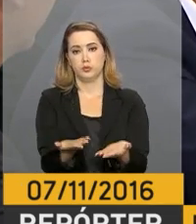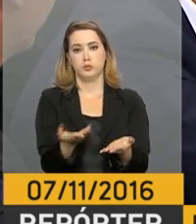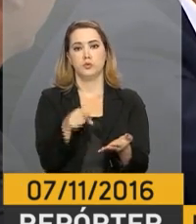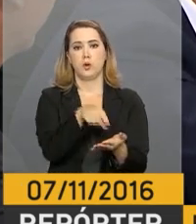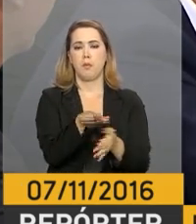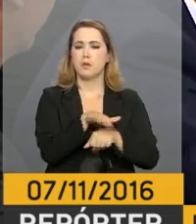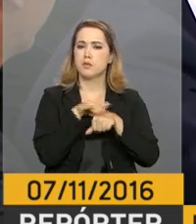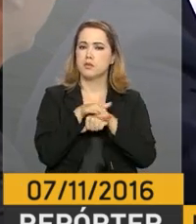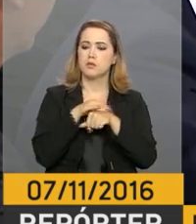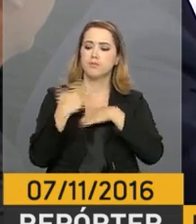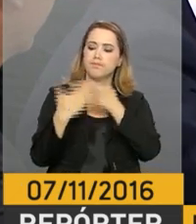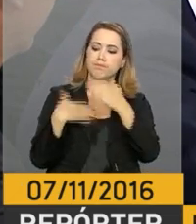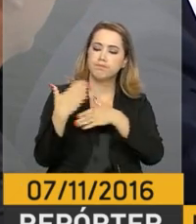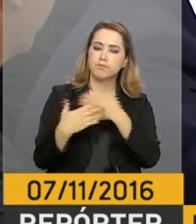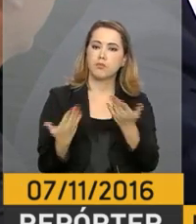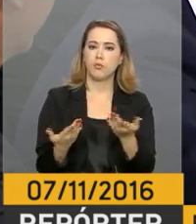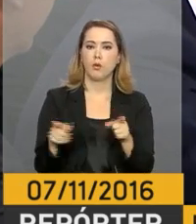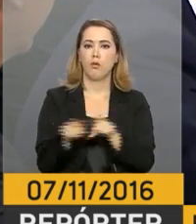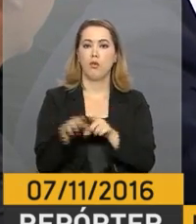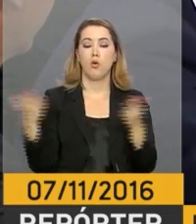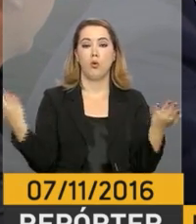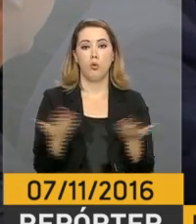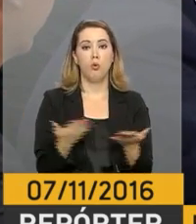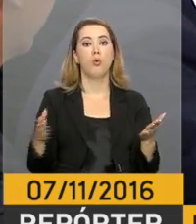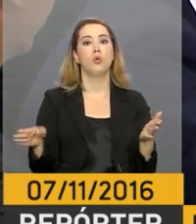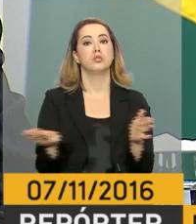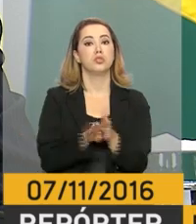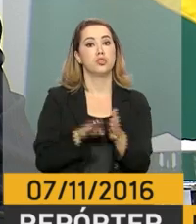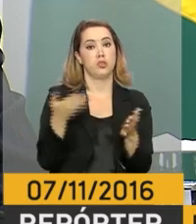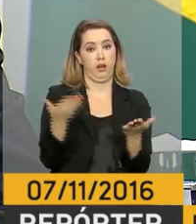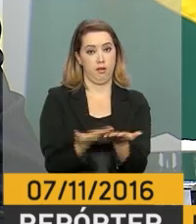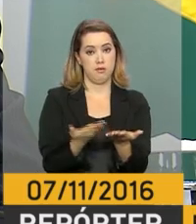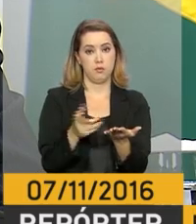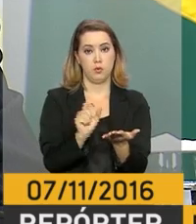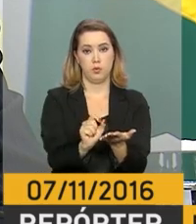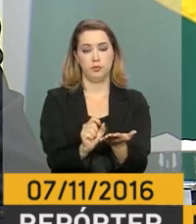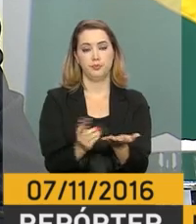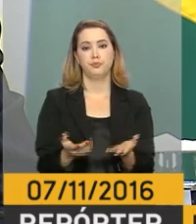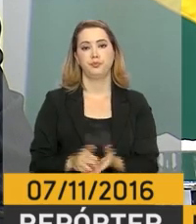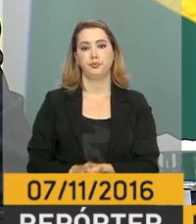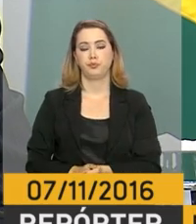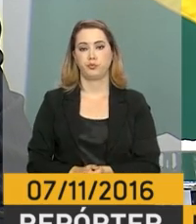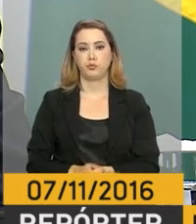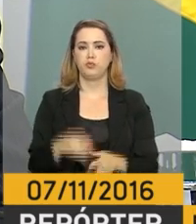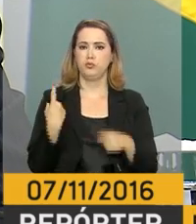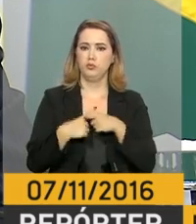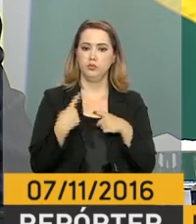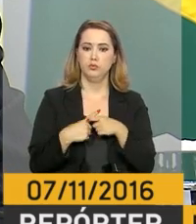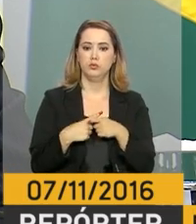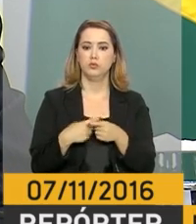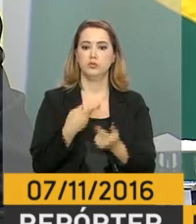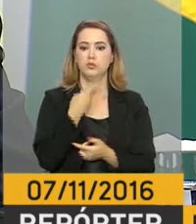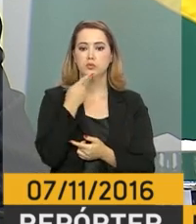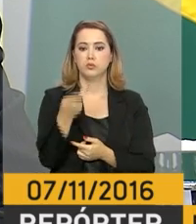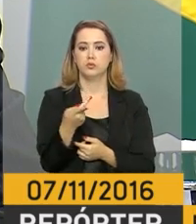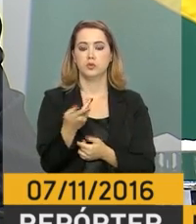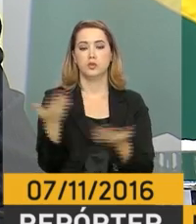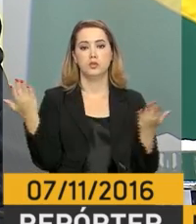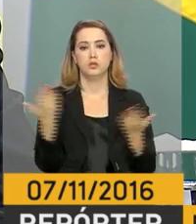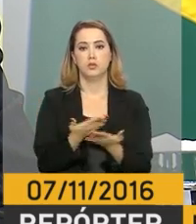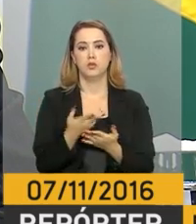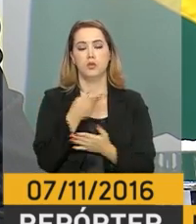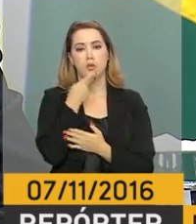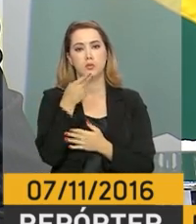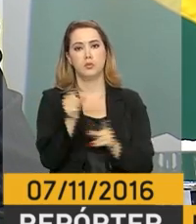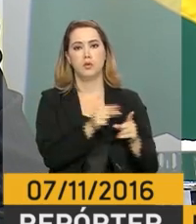destas conversas ao longo do tempo para que chegássemos ao dia de hoje. Portanto, eu vou, neste momento,